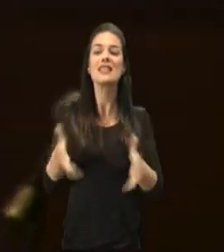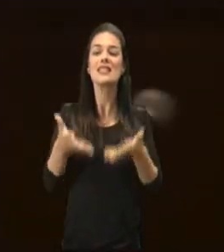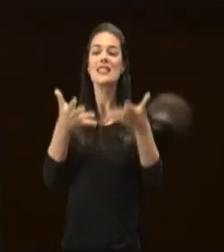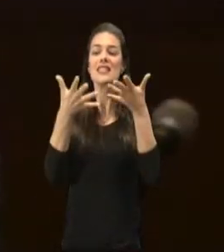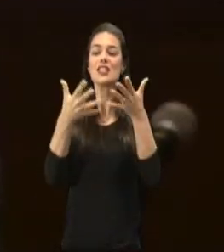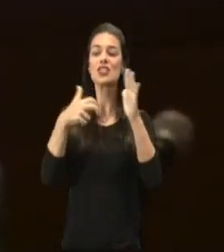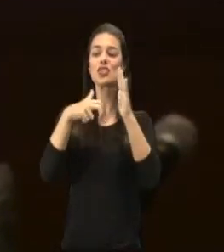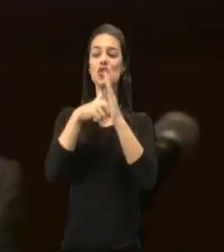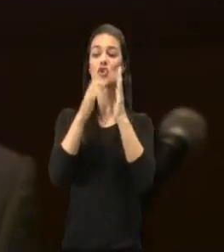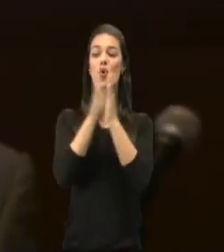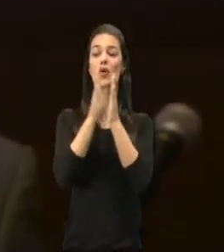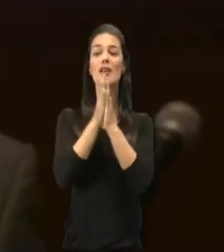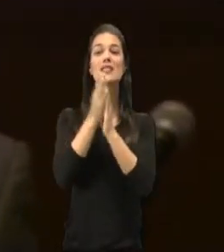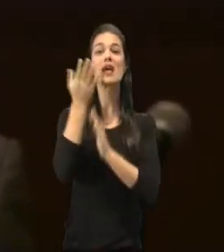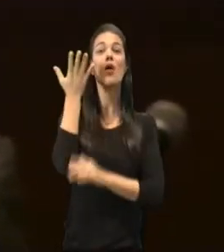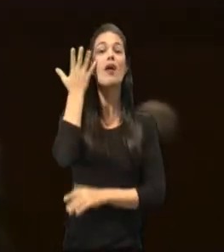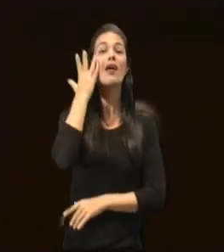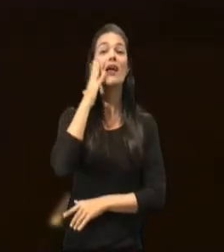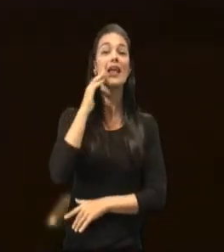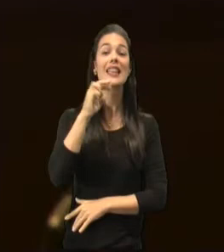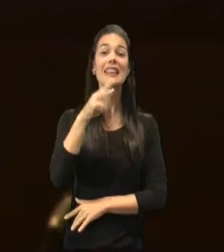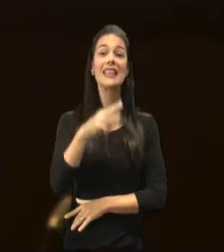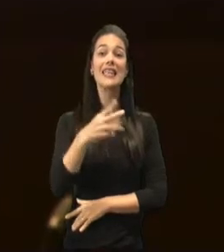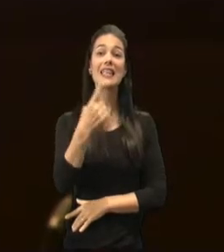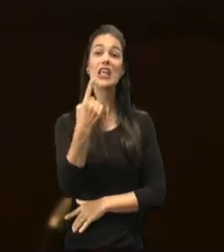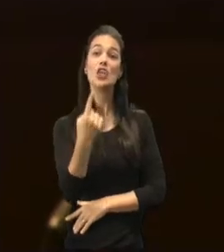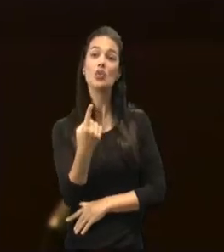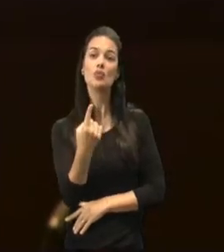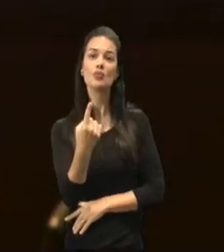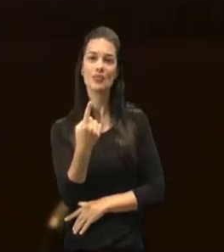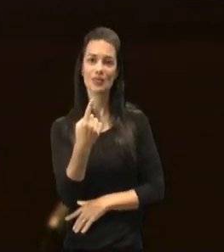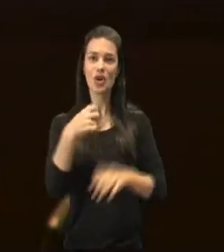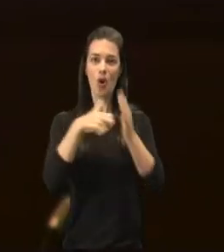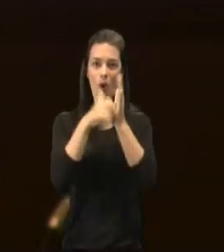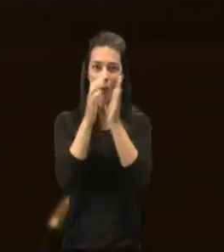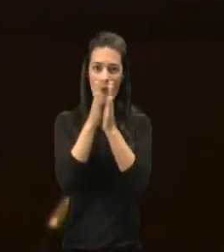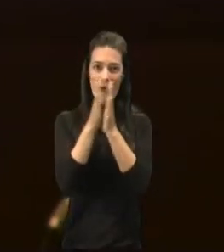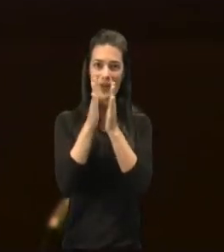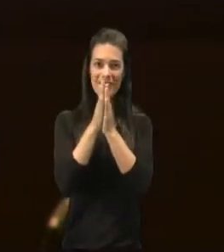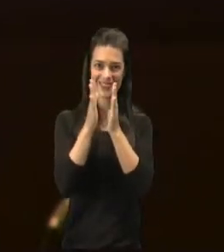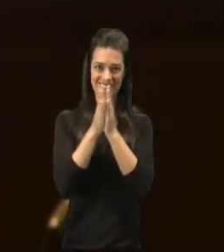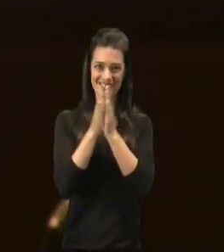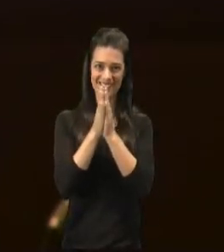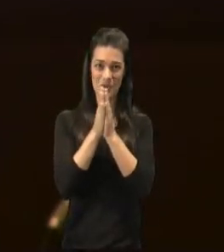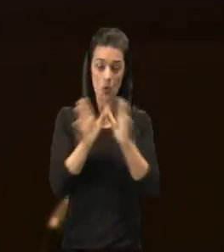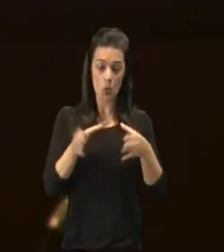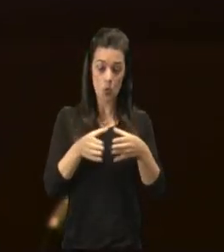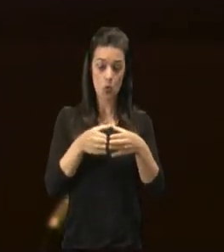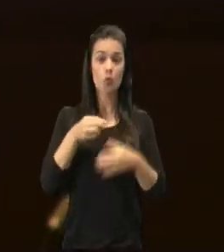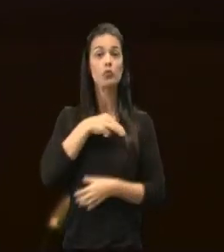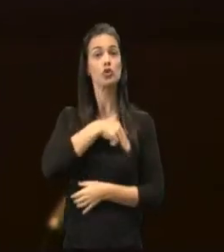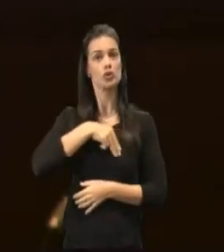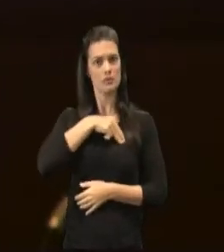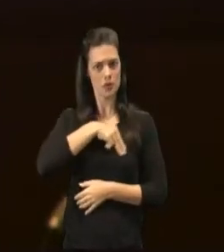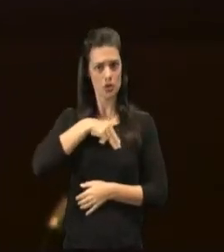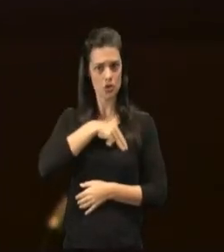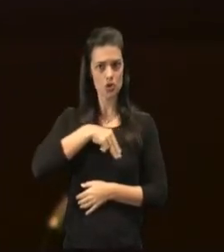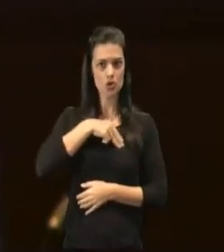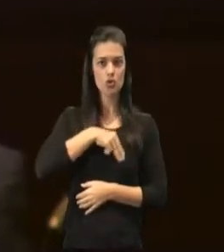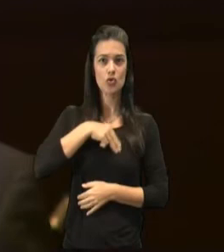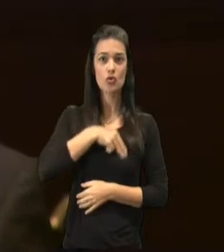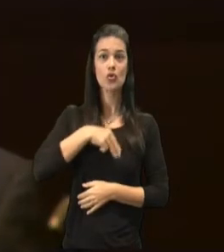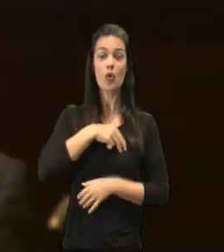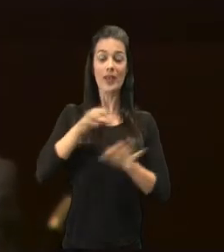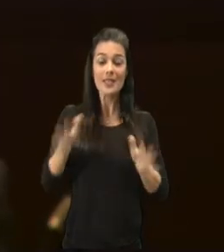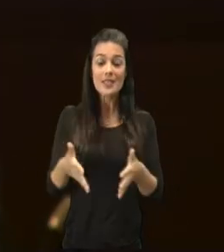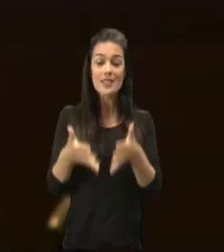campanha. São 31 dias de oração. A Junta de Missões Nacionais, fazendo esta campanha por iniciativa e em parceria